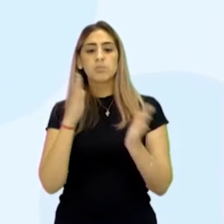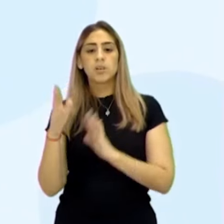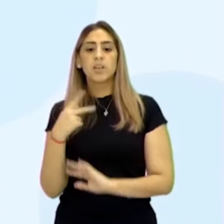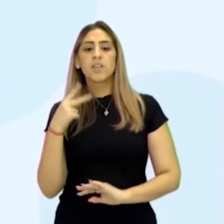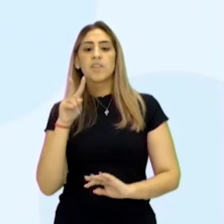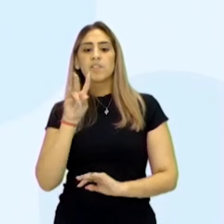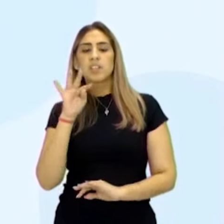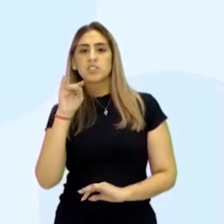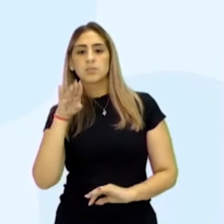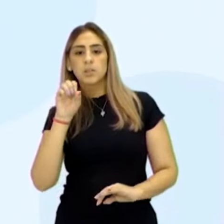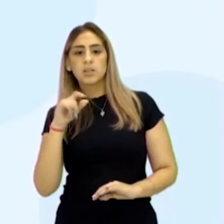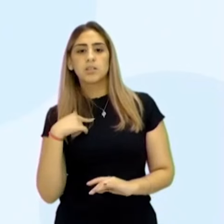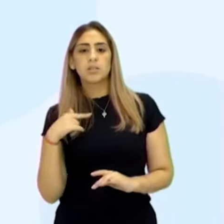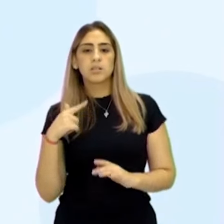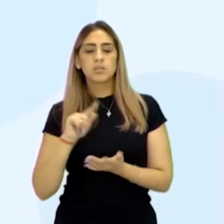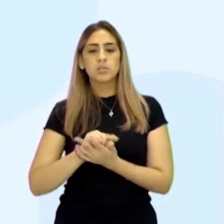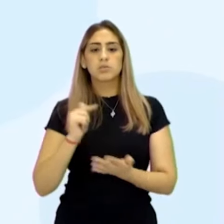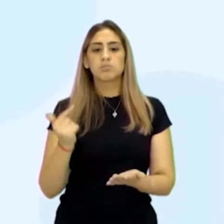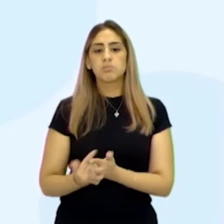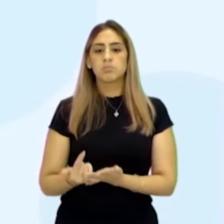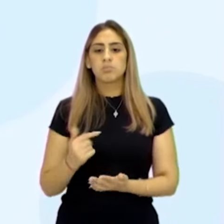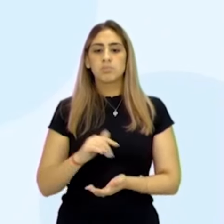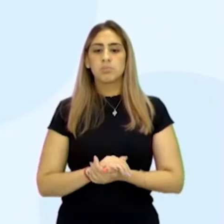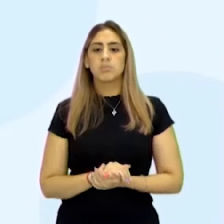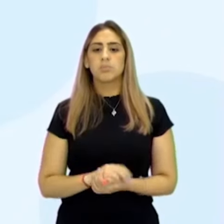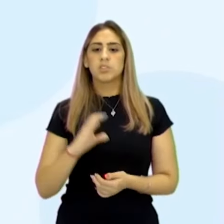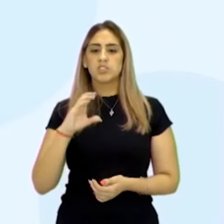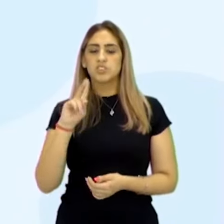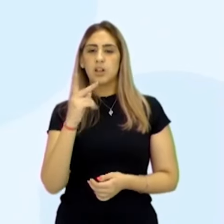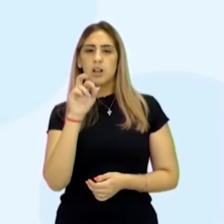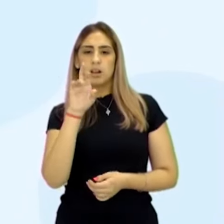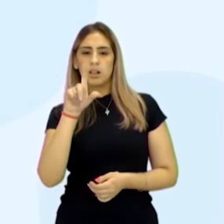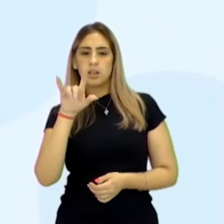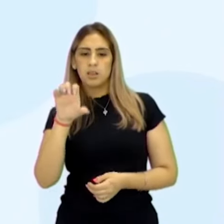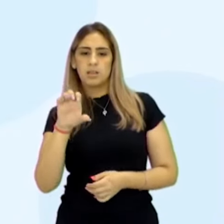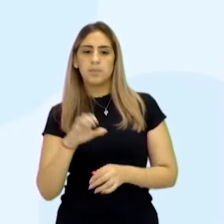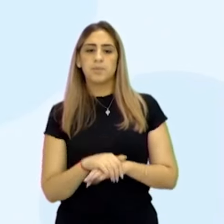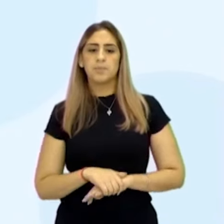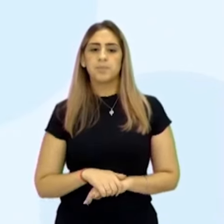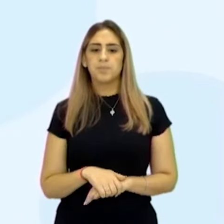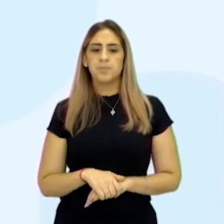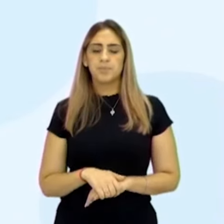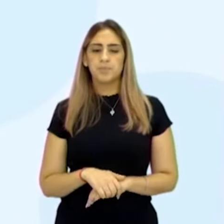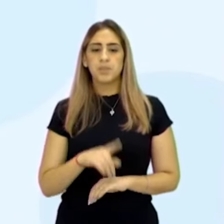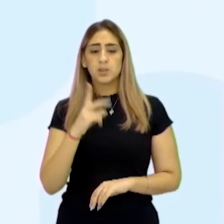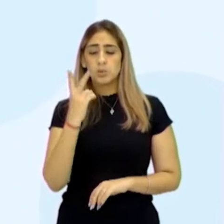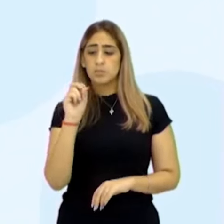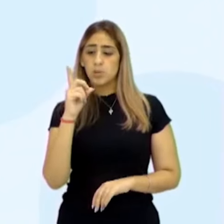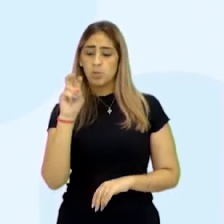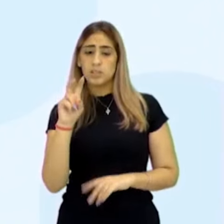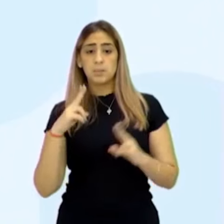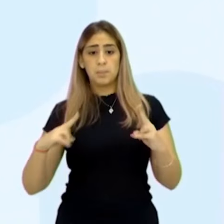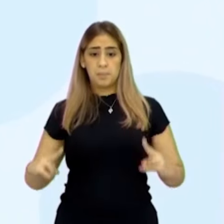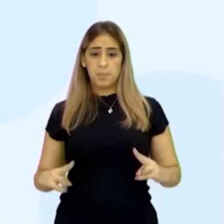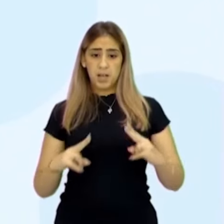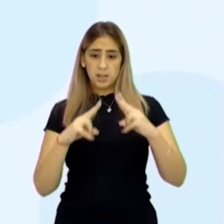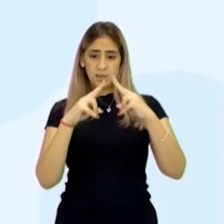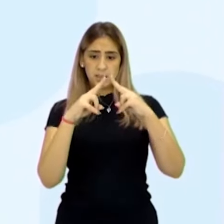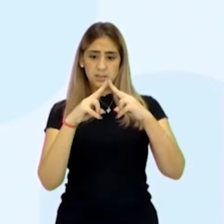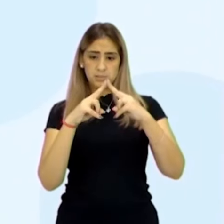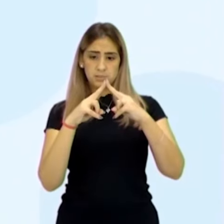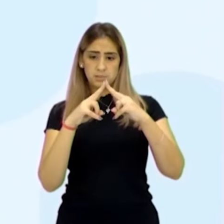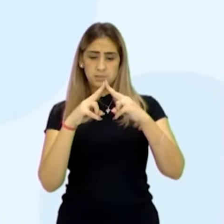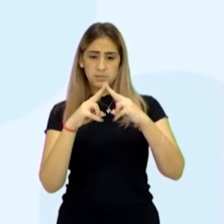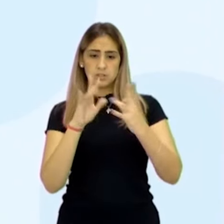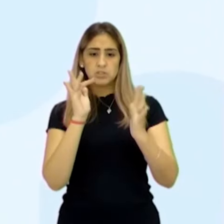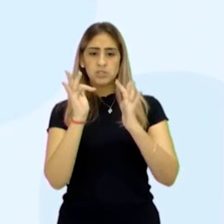do ataque ao jornal satírico Charlie Hebdo, em Paris, 2015. Na imagem, observa-se a imagem